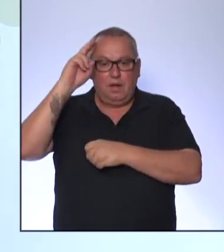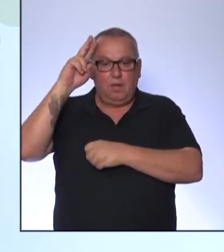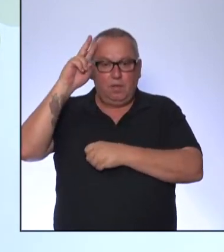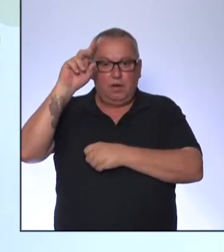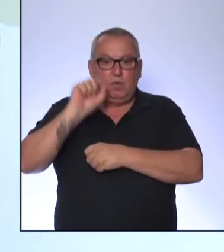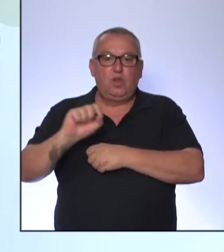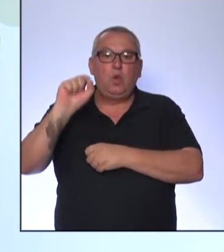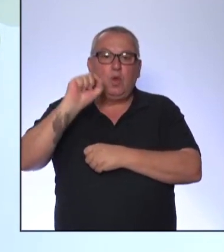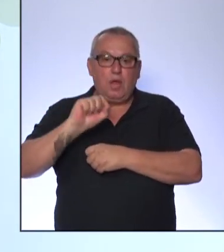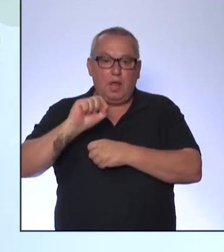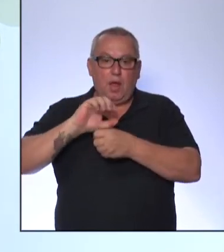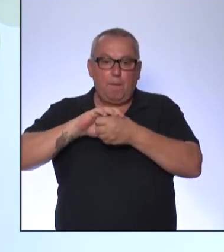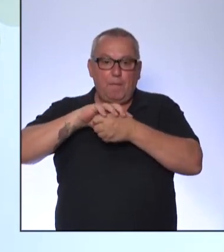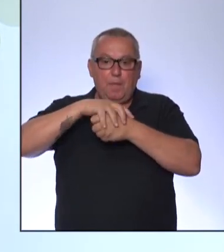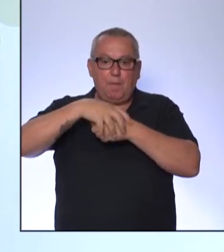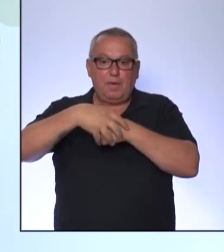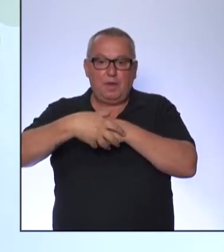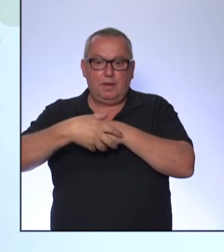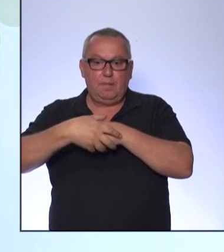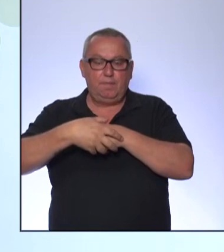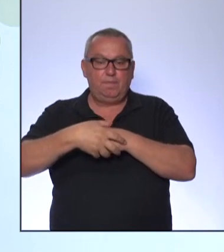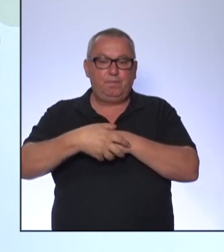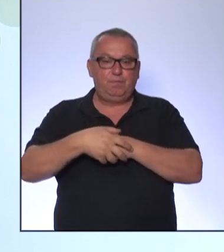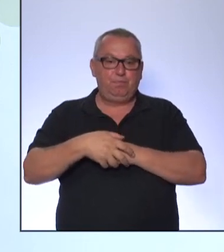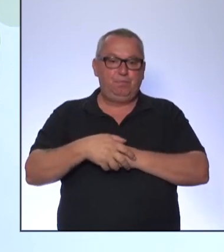pessoal, que a membrana plasmática